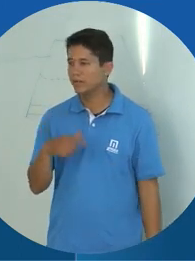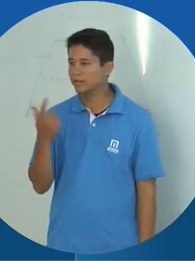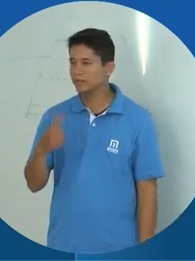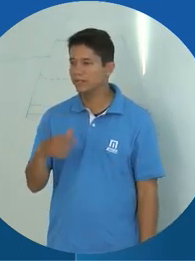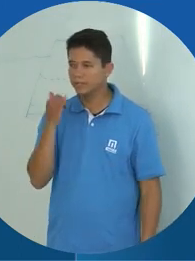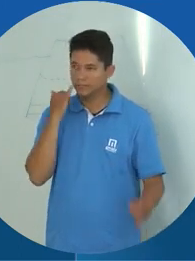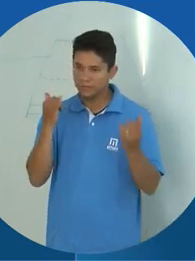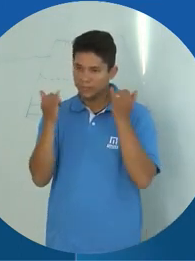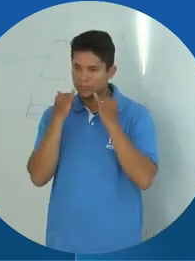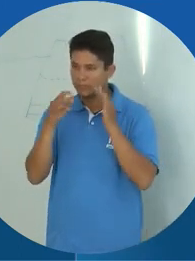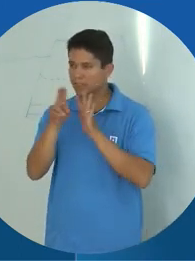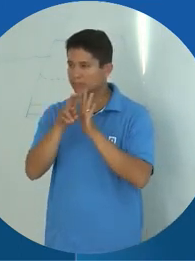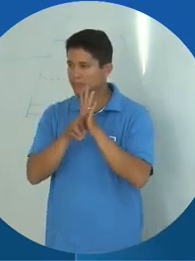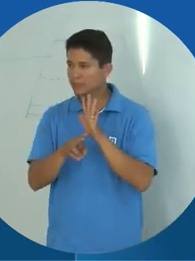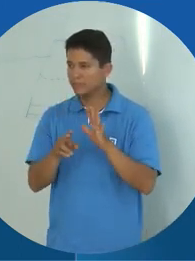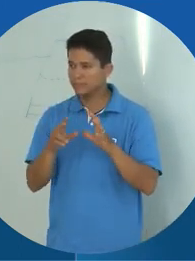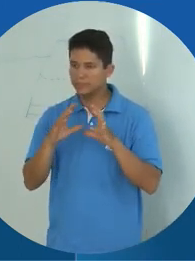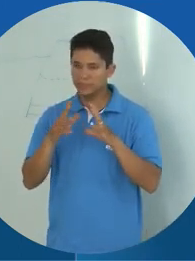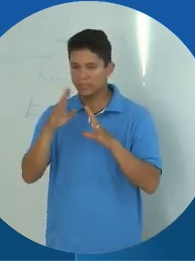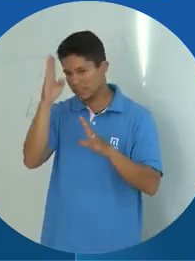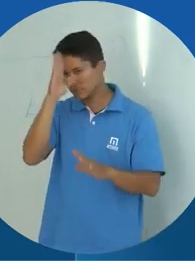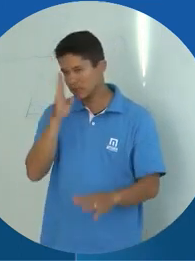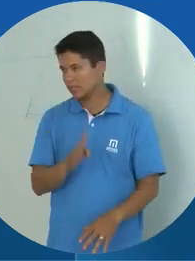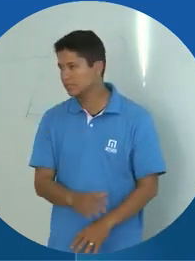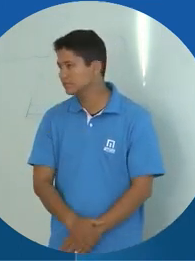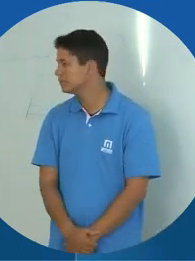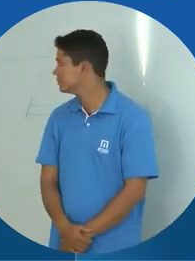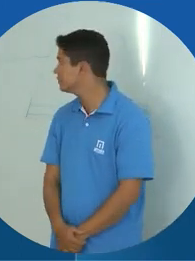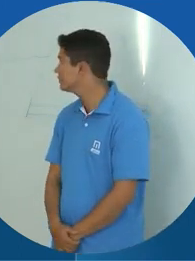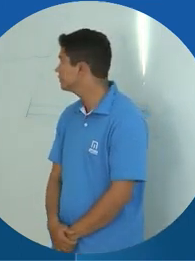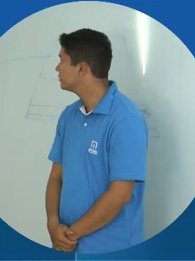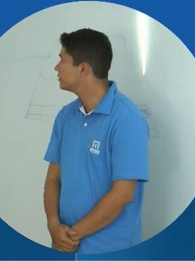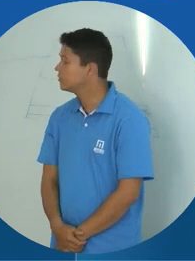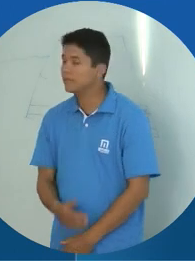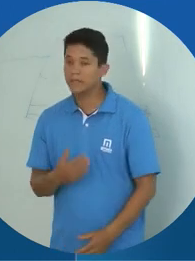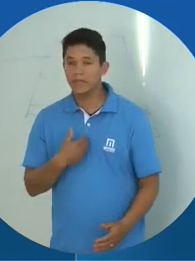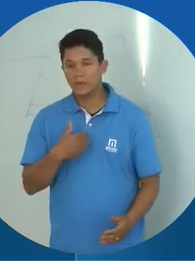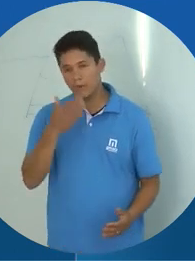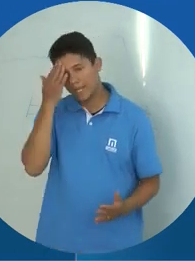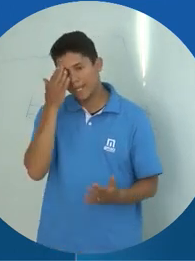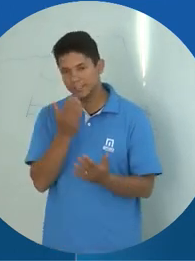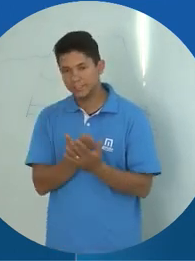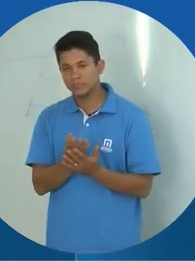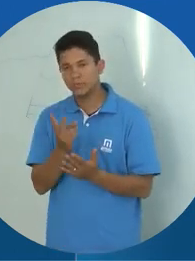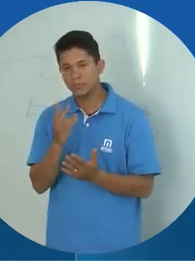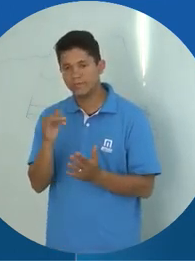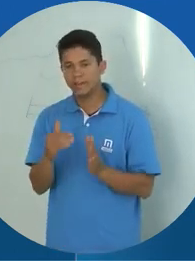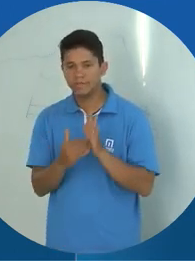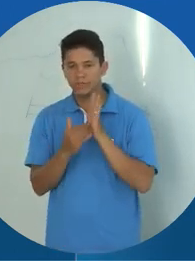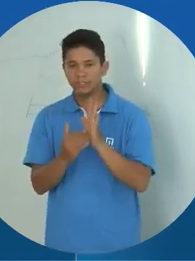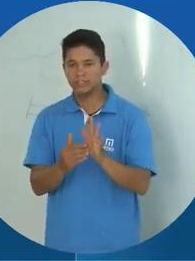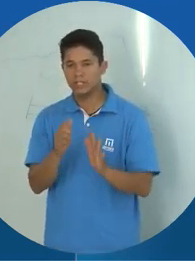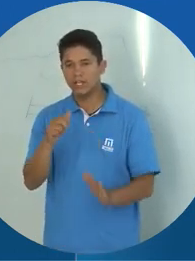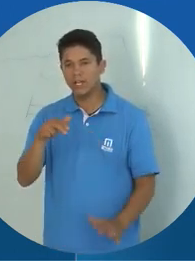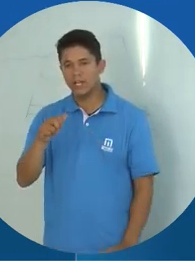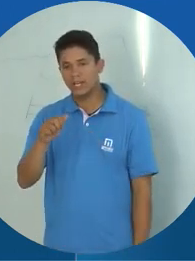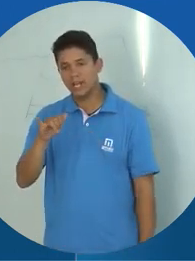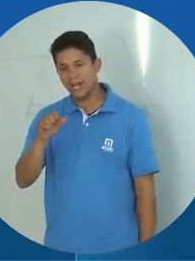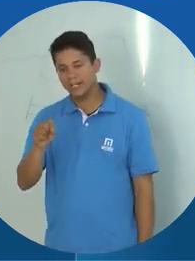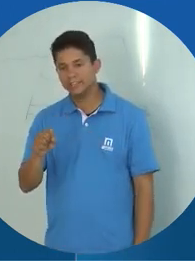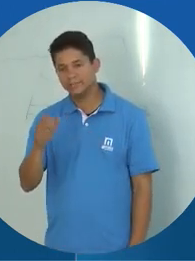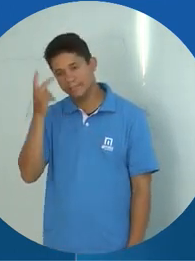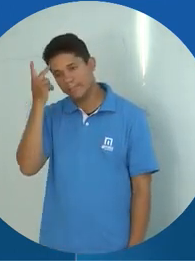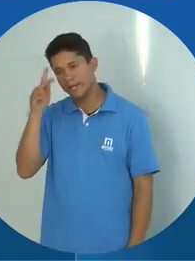normas nacionais. Mas eu acredito que vai ser fornecido, né, Diego, os anais do Congresso, alguma coisa